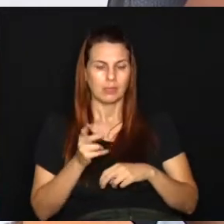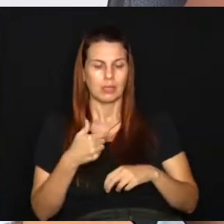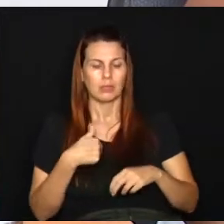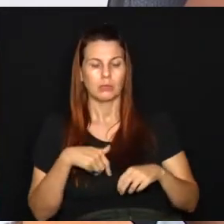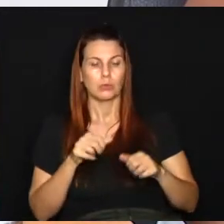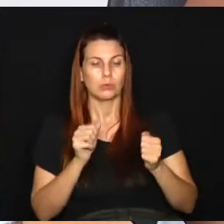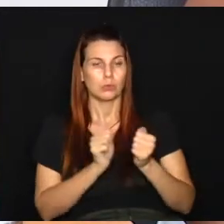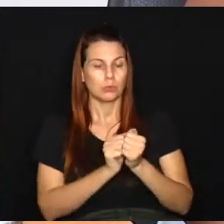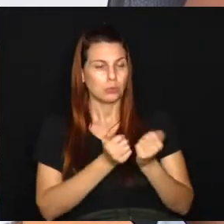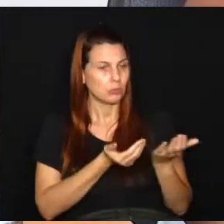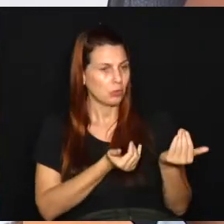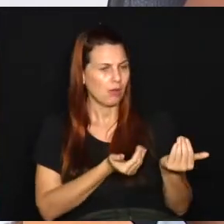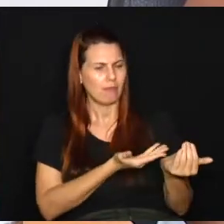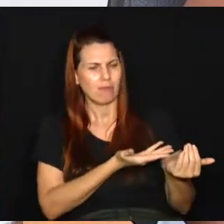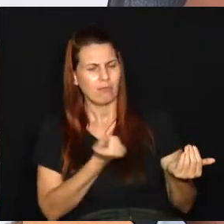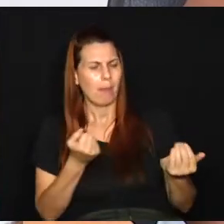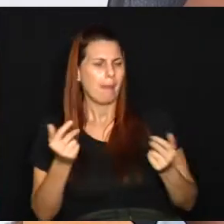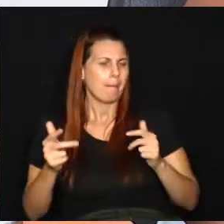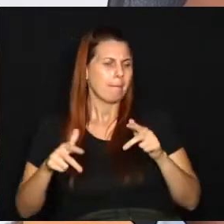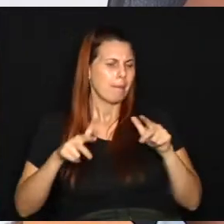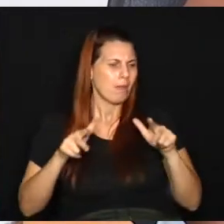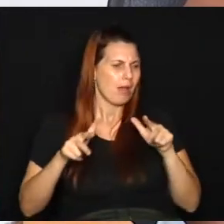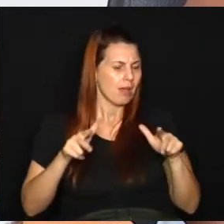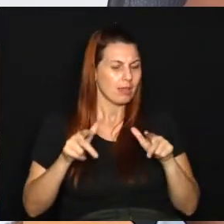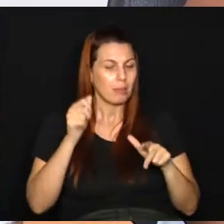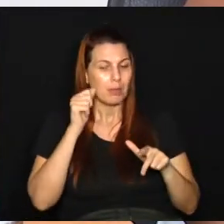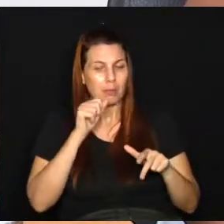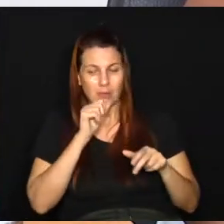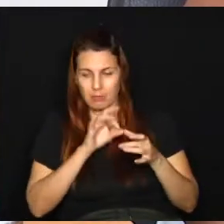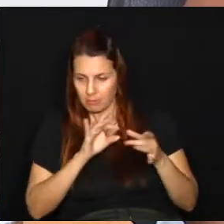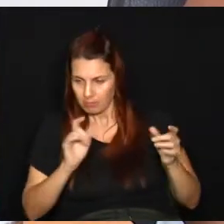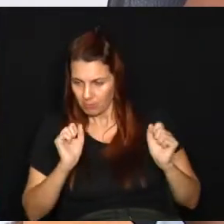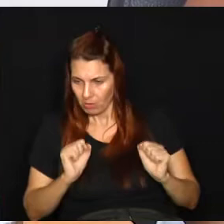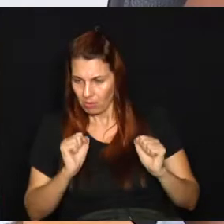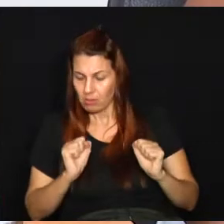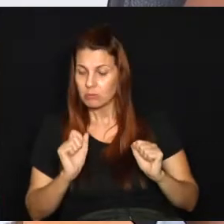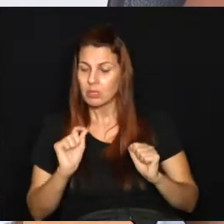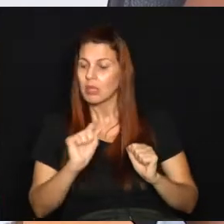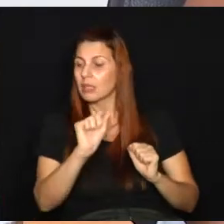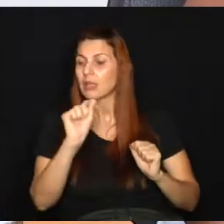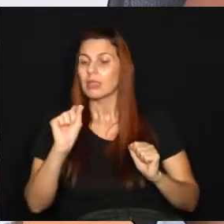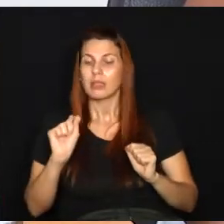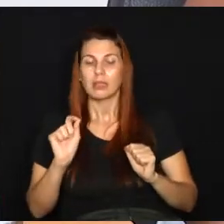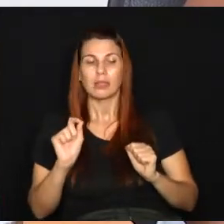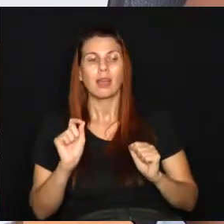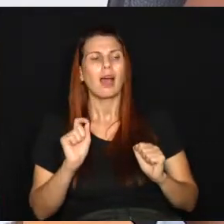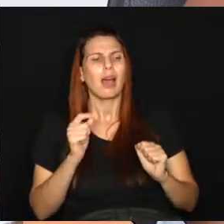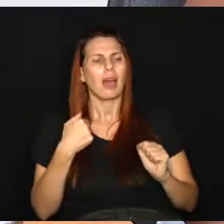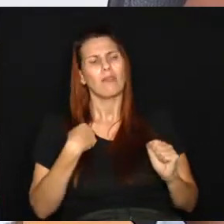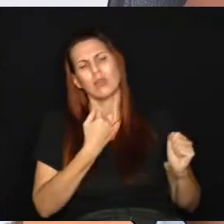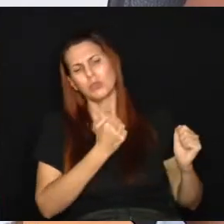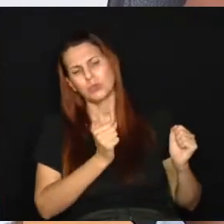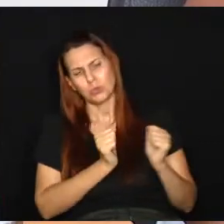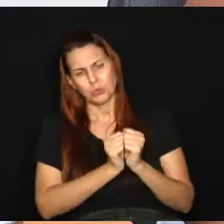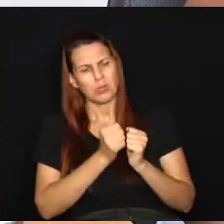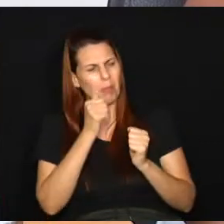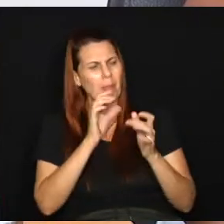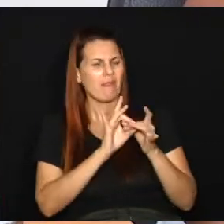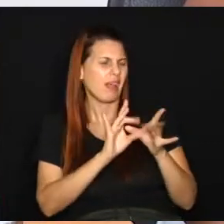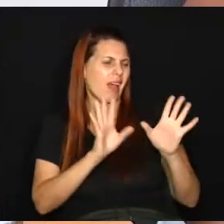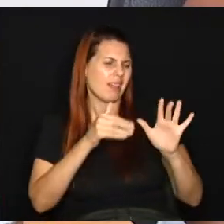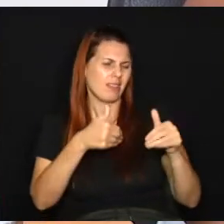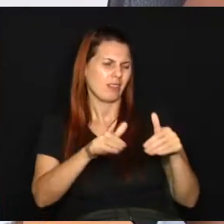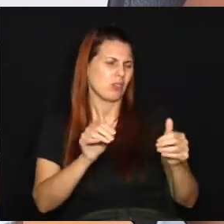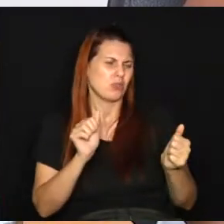jovens. Vamos para o baile funk? Vamos. Qual é a mãe que libera se vocês irem para o baile funk? Aí as mães, a dona Carmen vai, todas as mães liberam, né? Aí lá eu